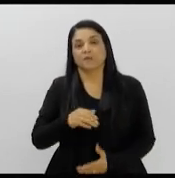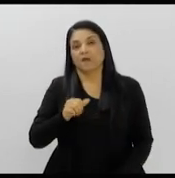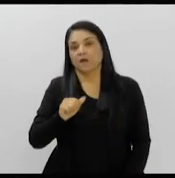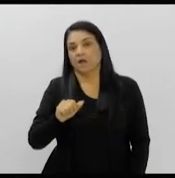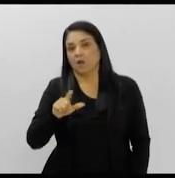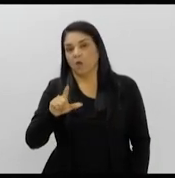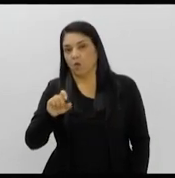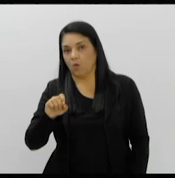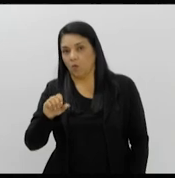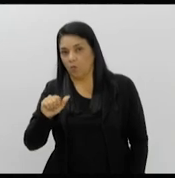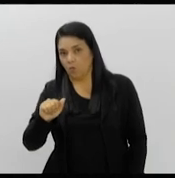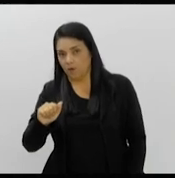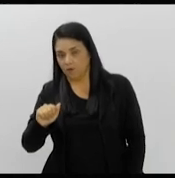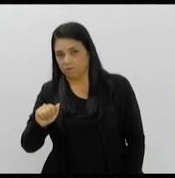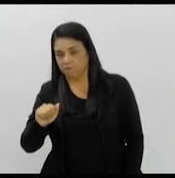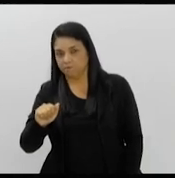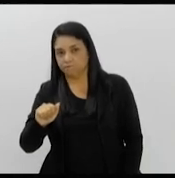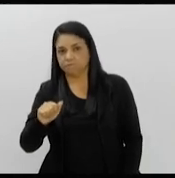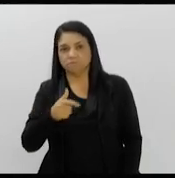de